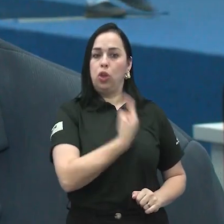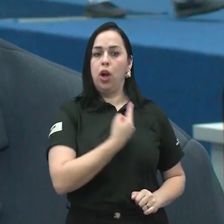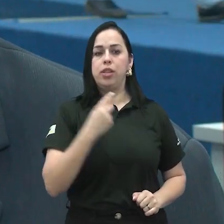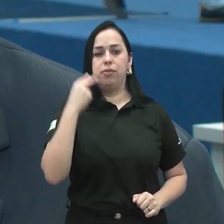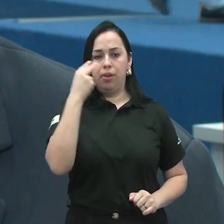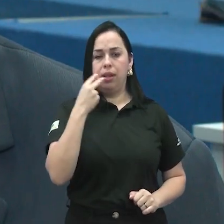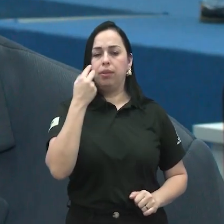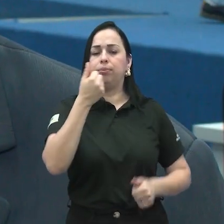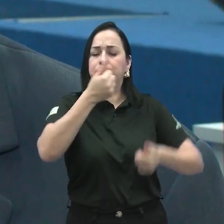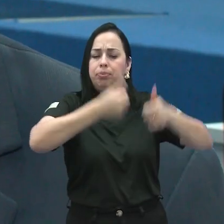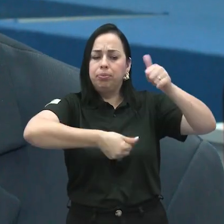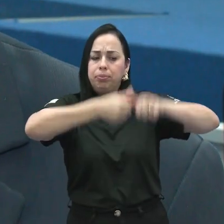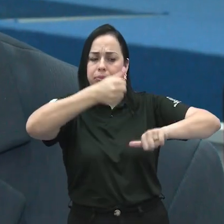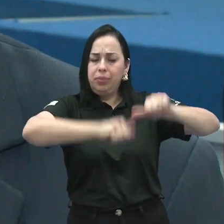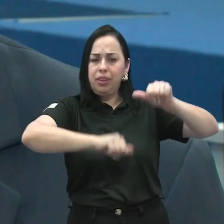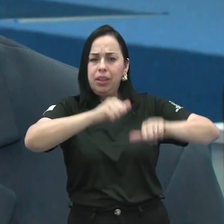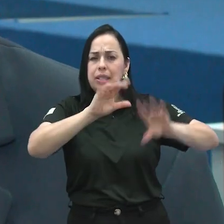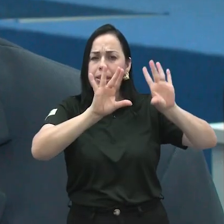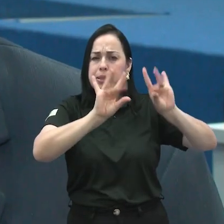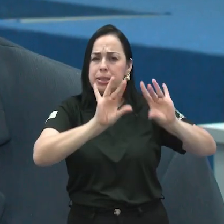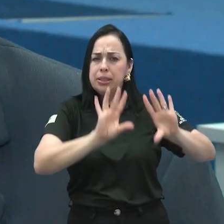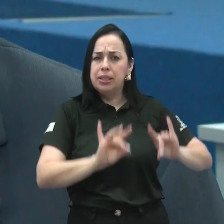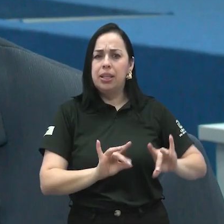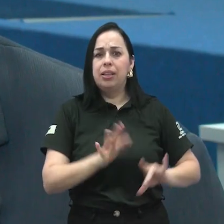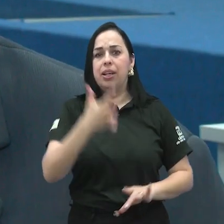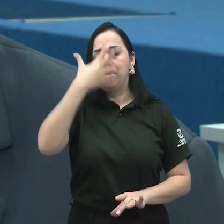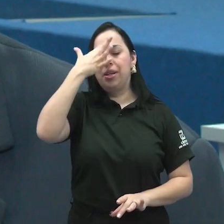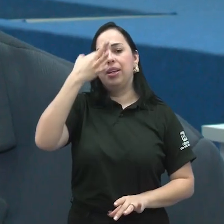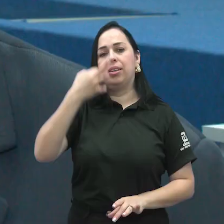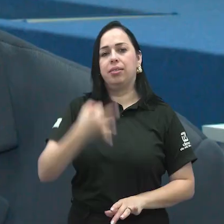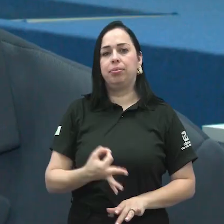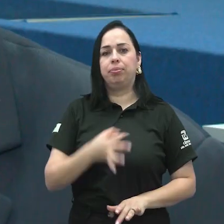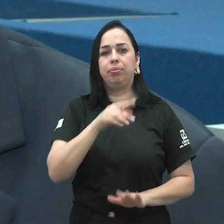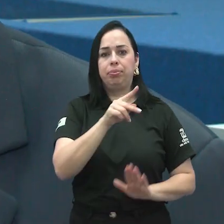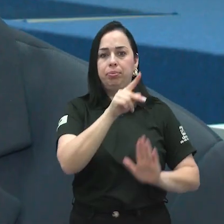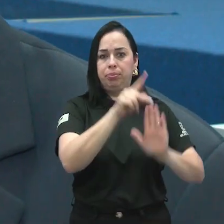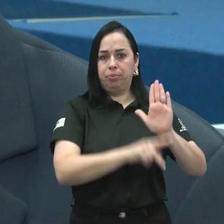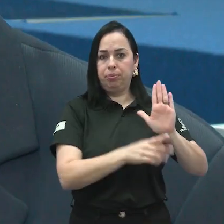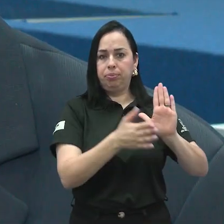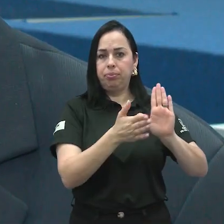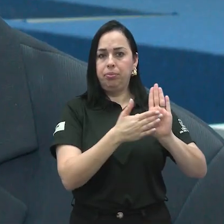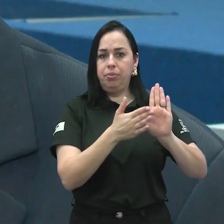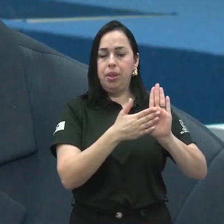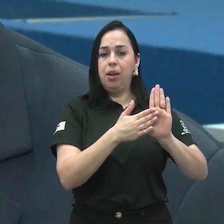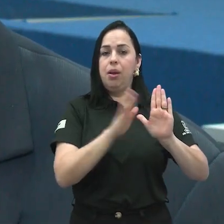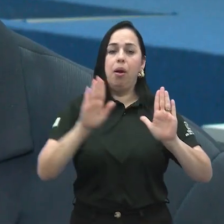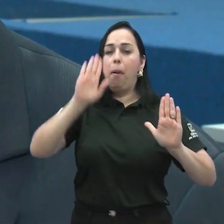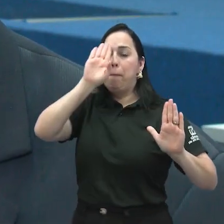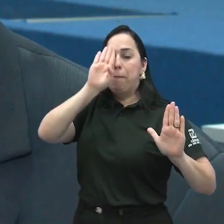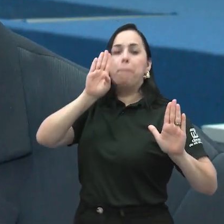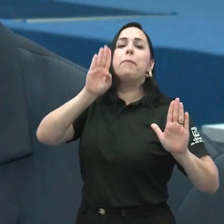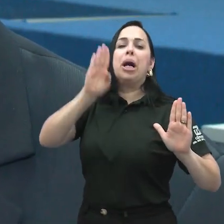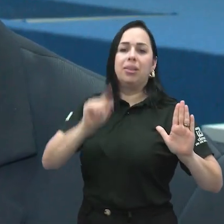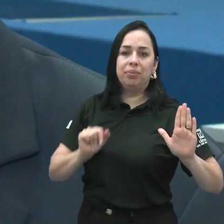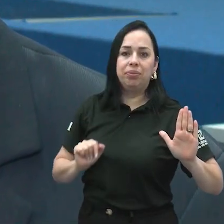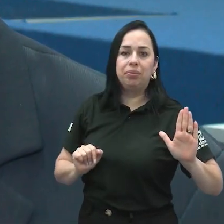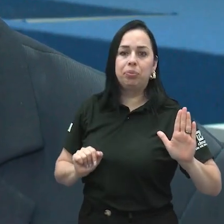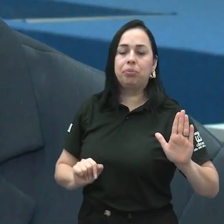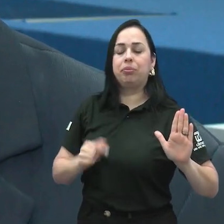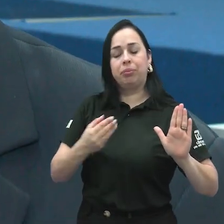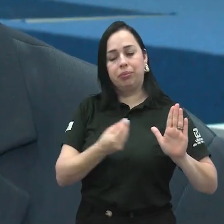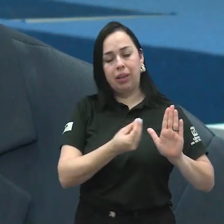pelo Legislativo sempre, então tenho certeza também que parte dessas matérias visam o principal, que